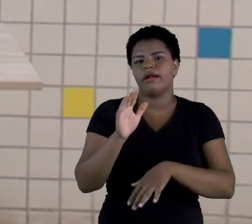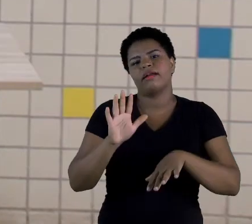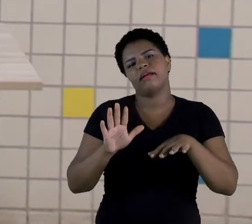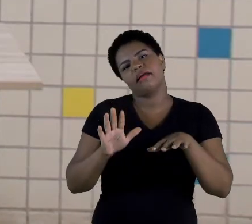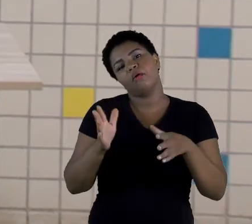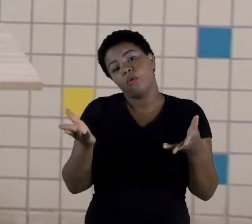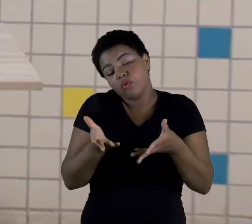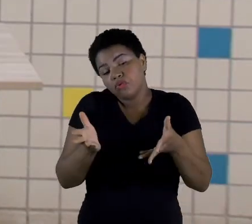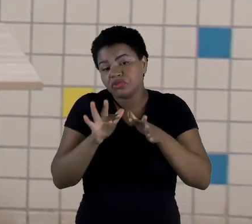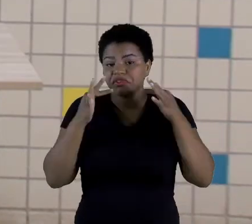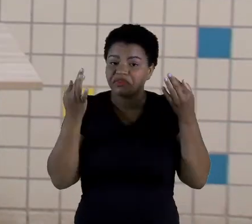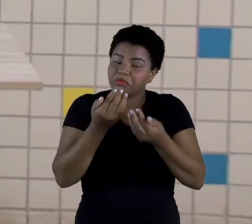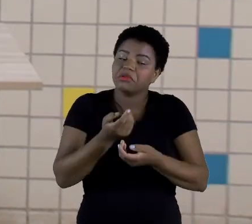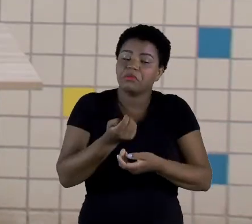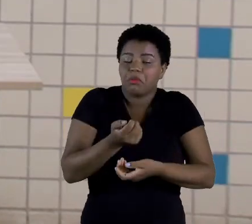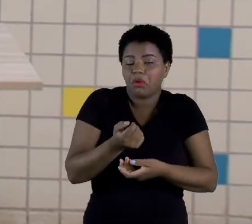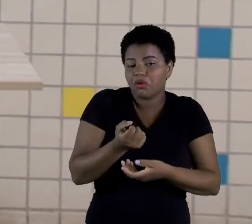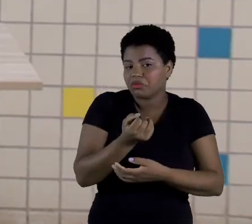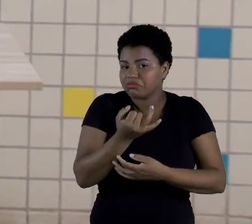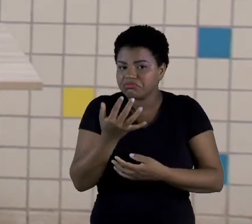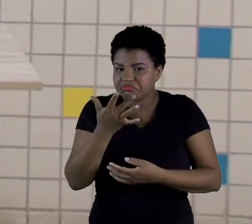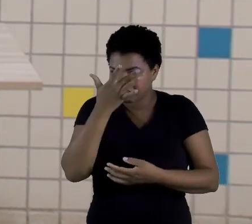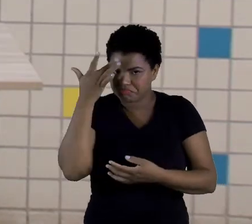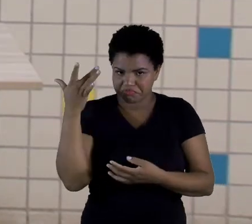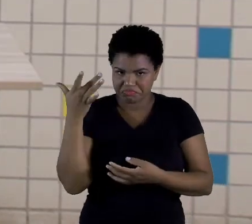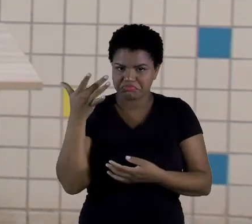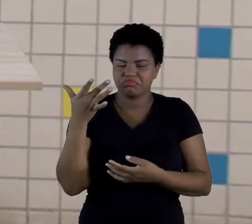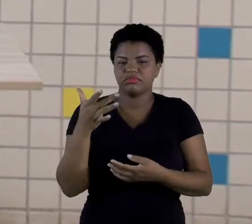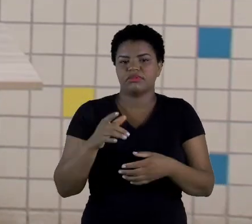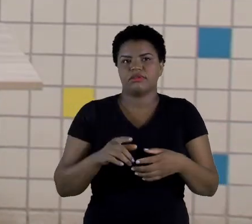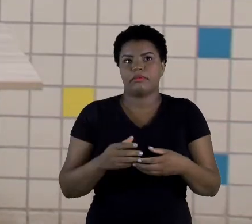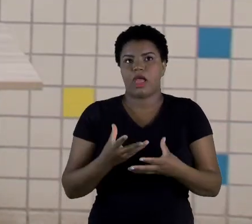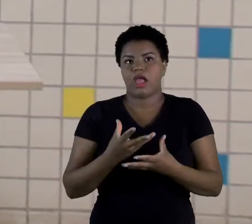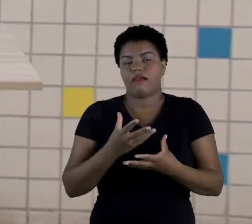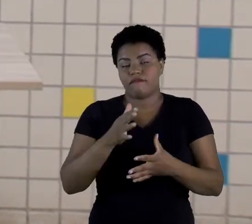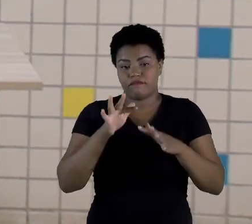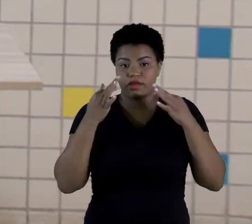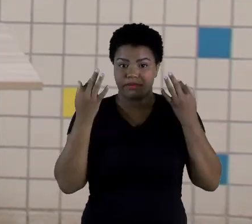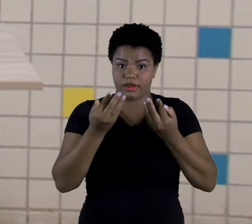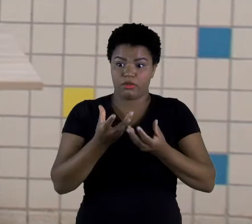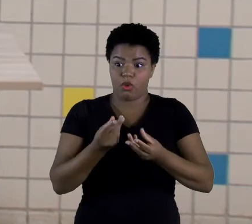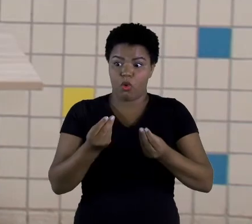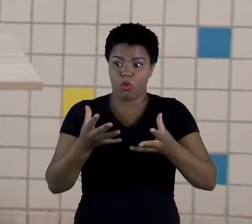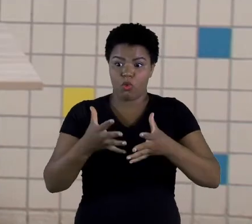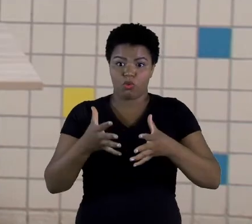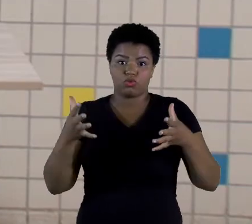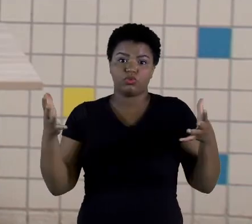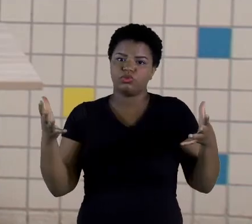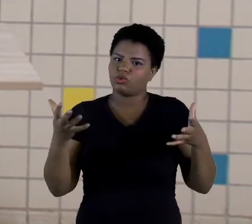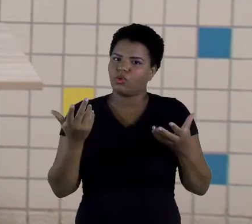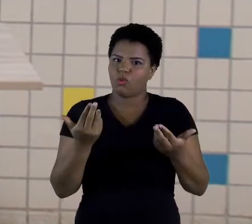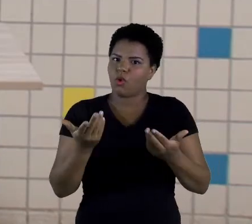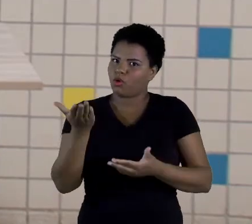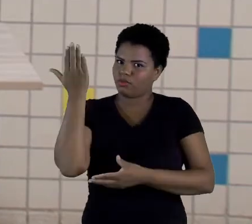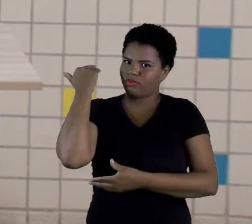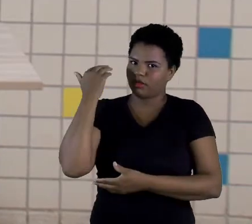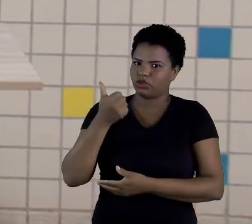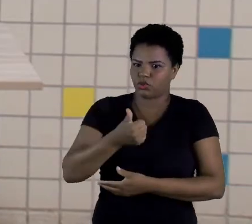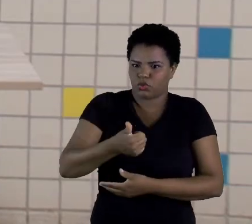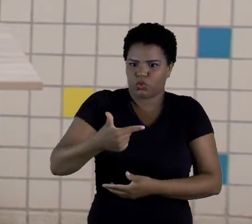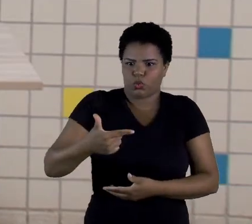não é mesmo? Tem famílias pequenas, tem famílias, mas não tem aquela família muito grande como antigamente, né? Que tinha